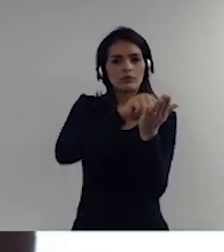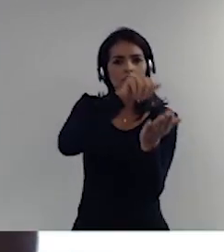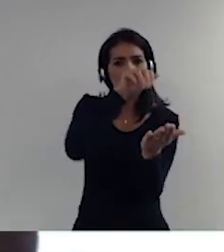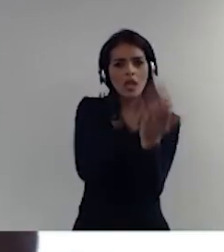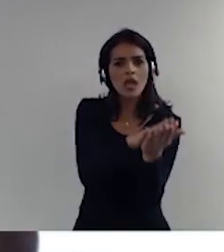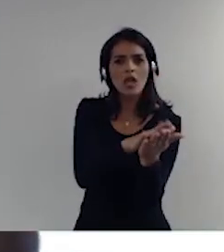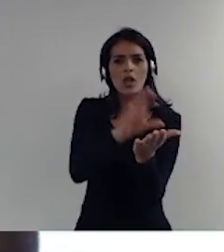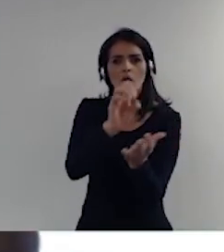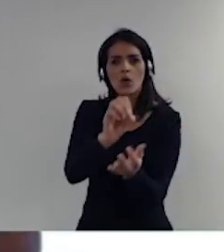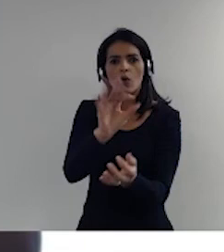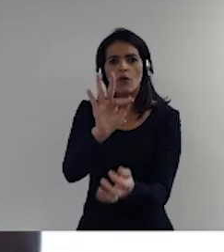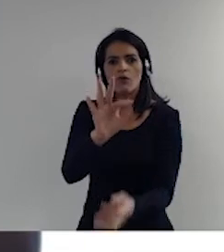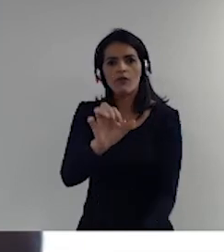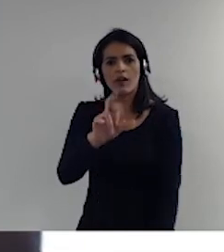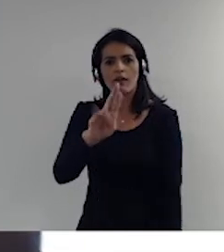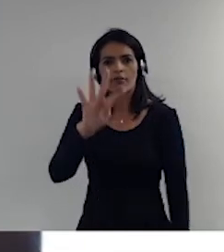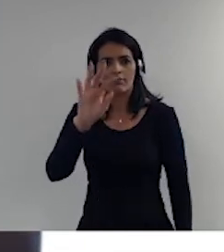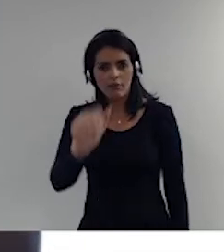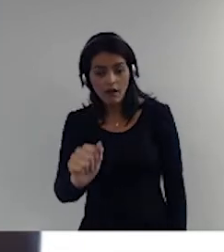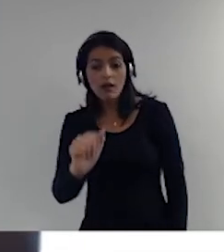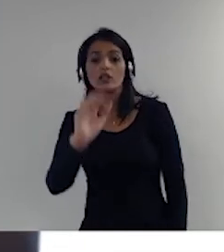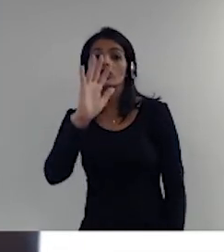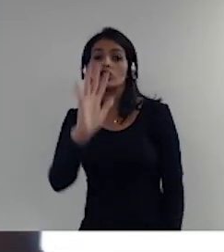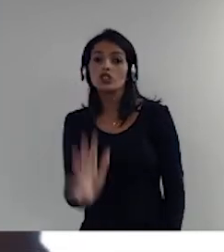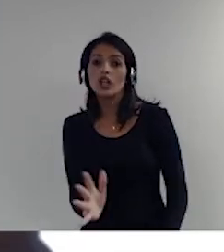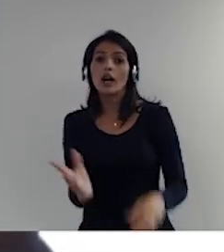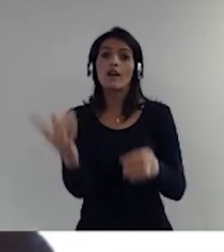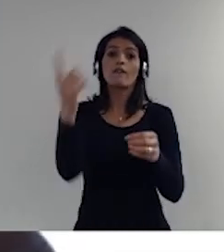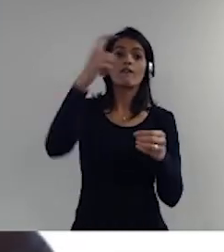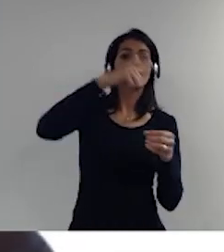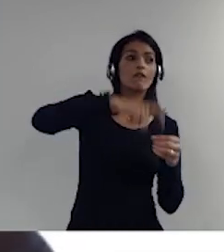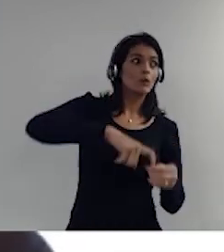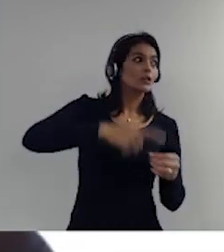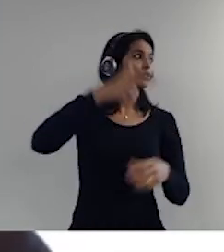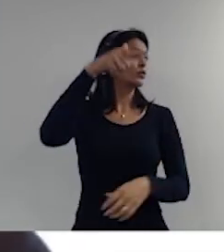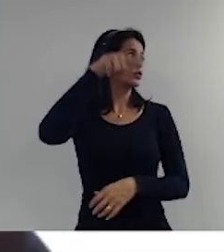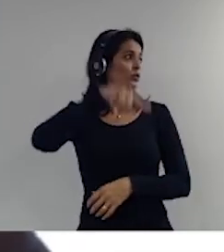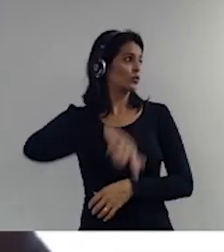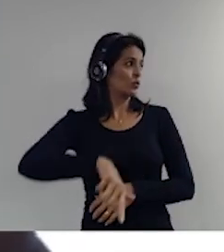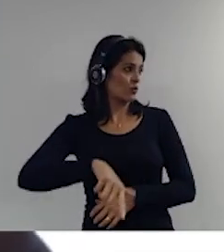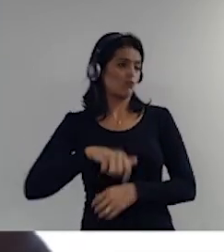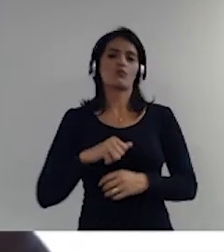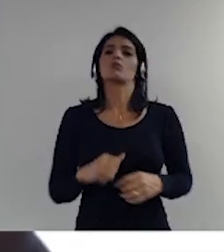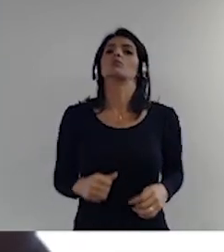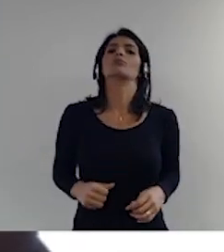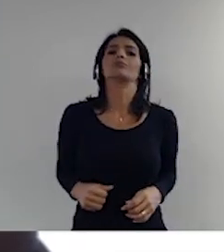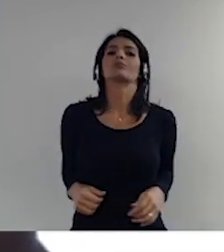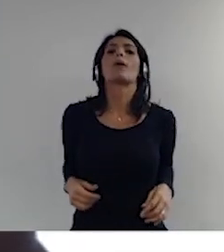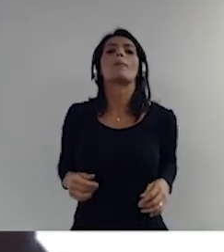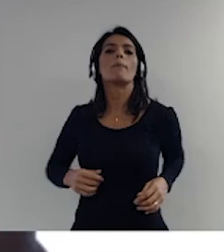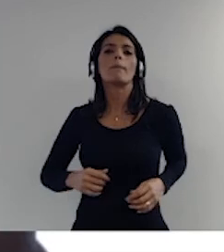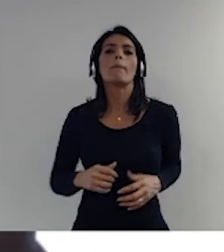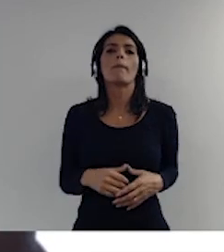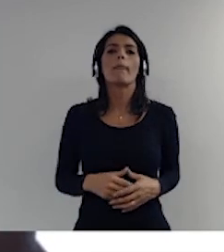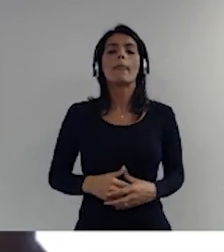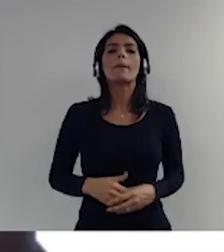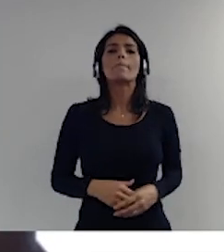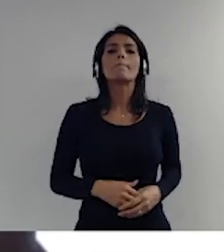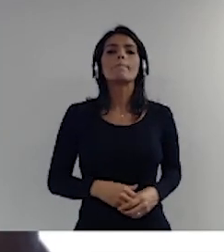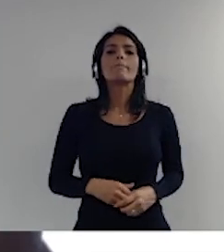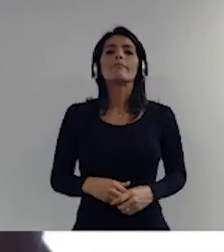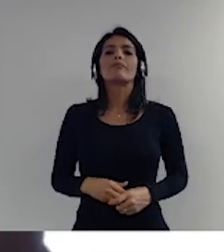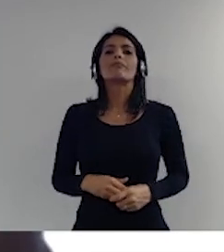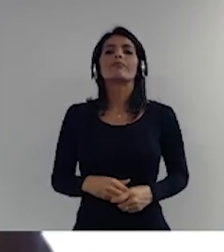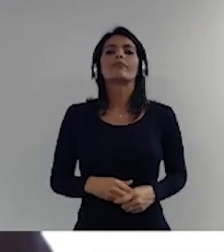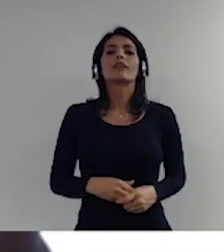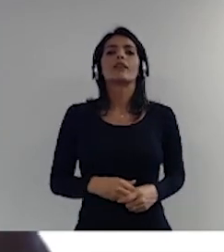agora estão voltando, né? É um movimento que obviamente, ele é